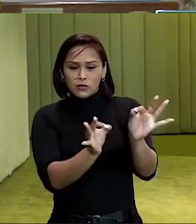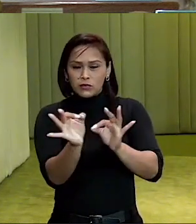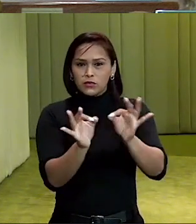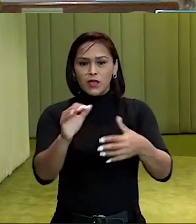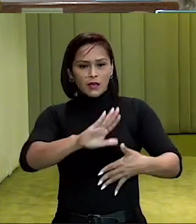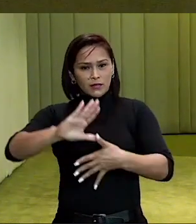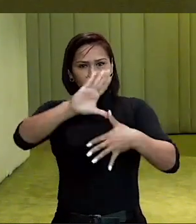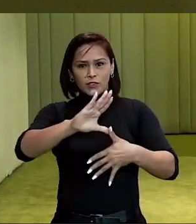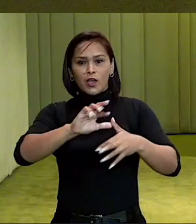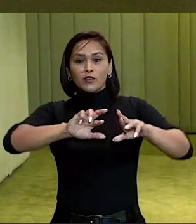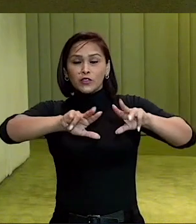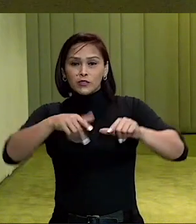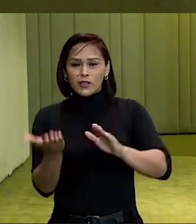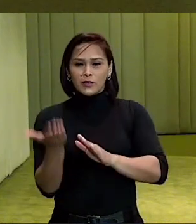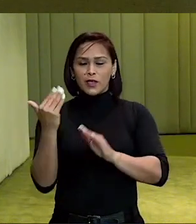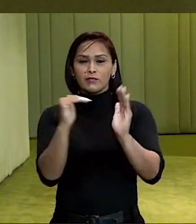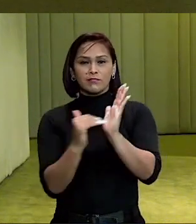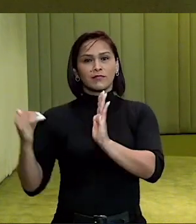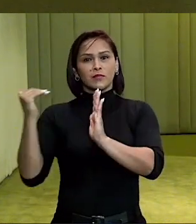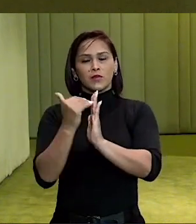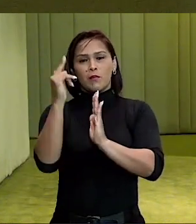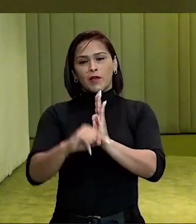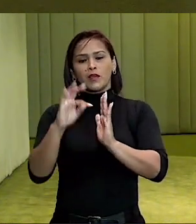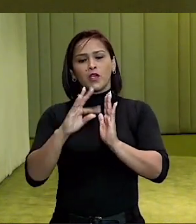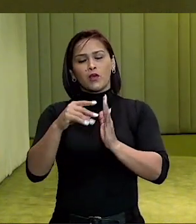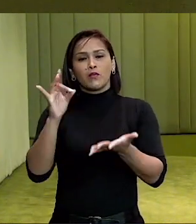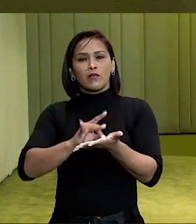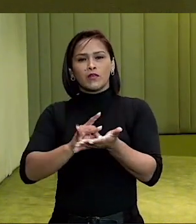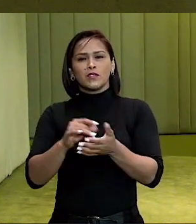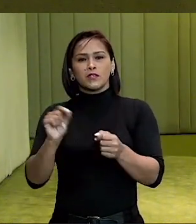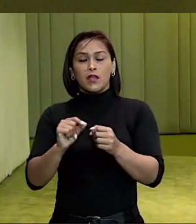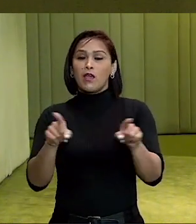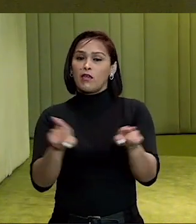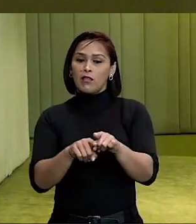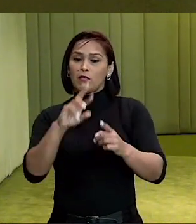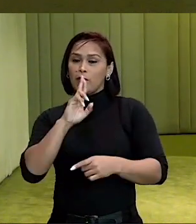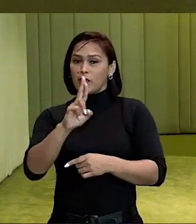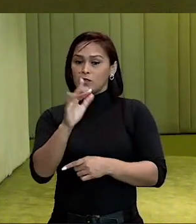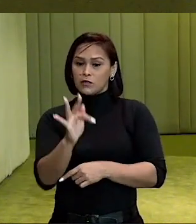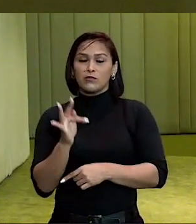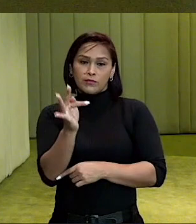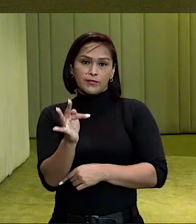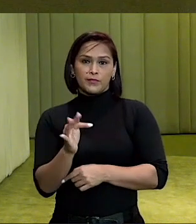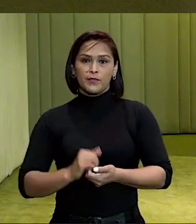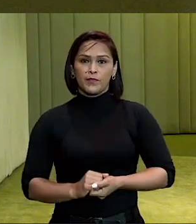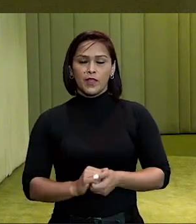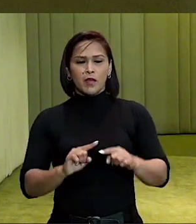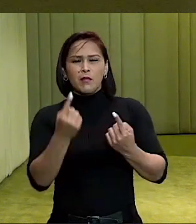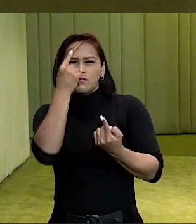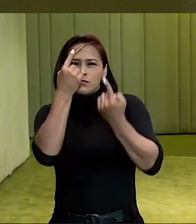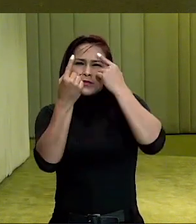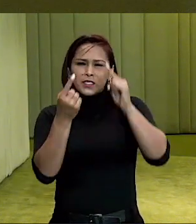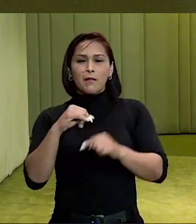sejam distintas, superiores em realizações e também em resultados. Para reflexão de